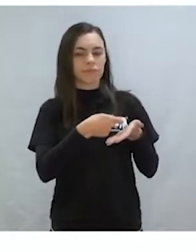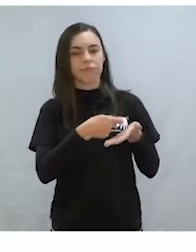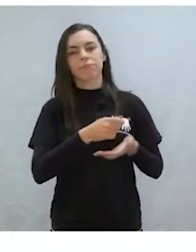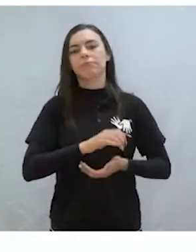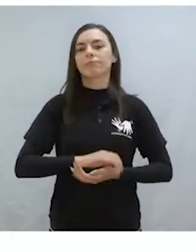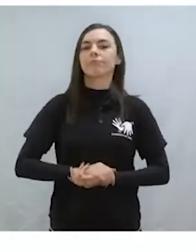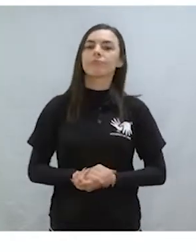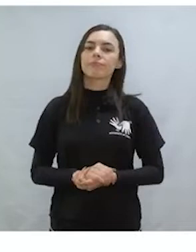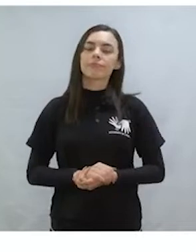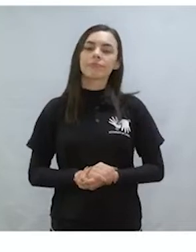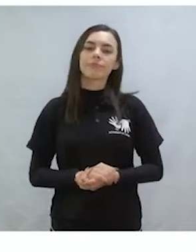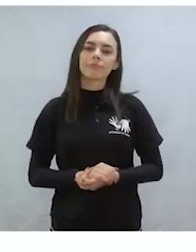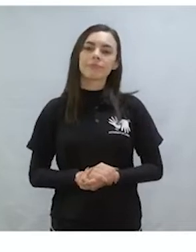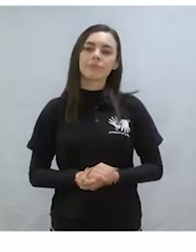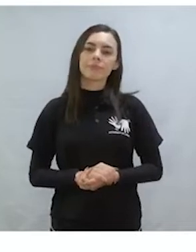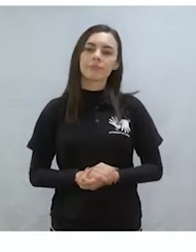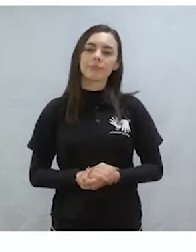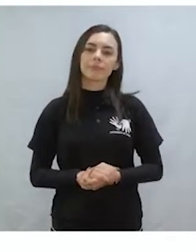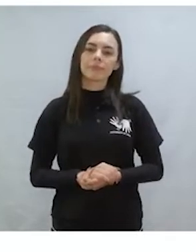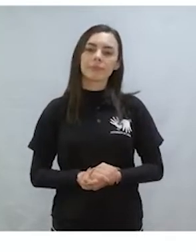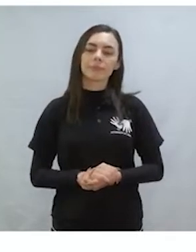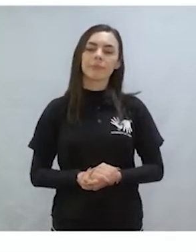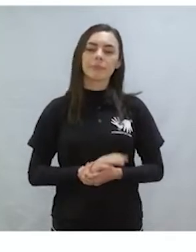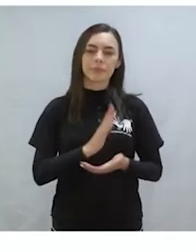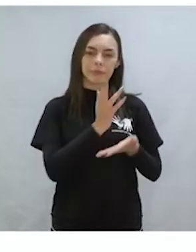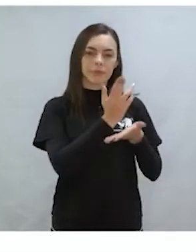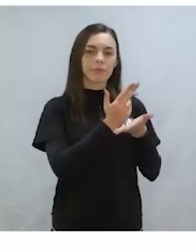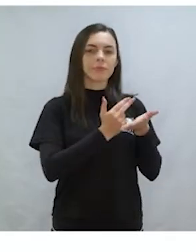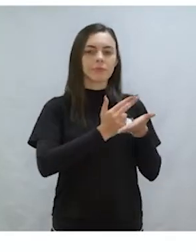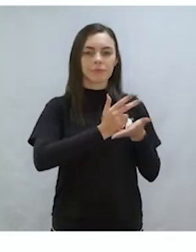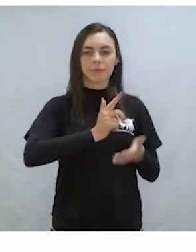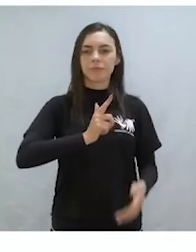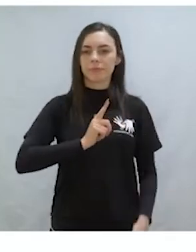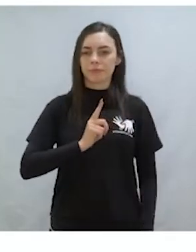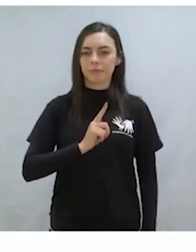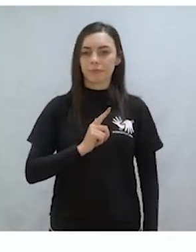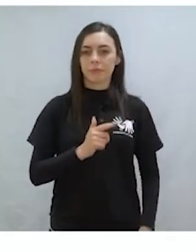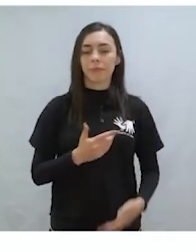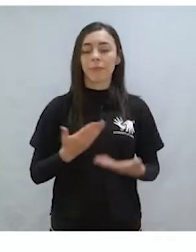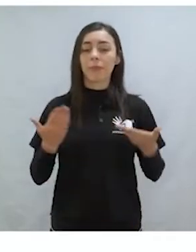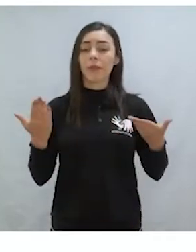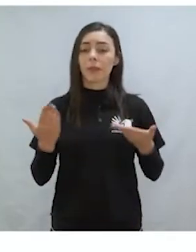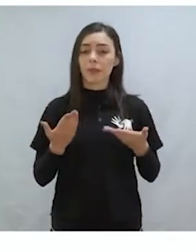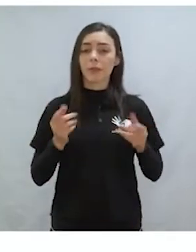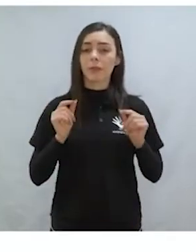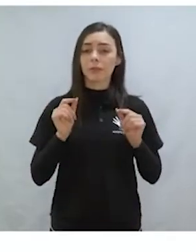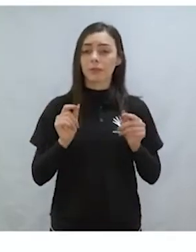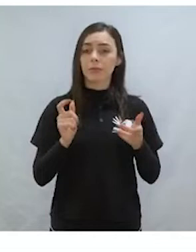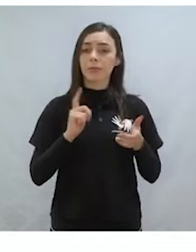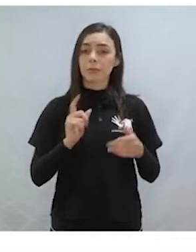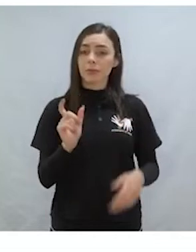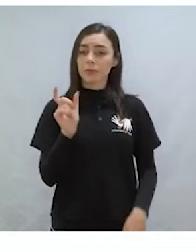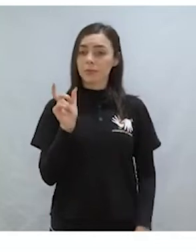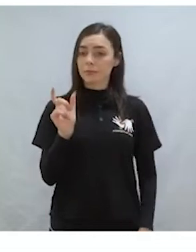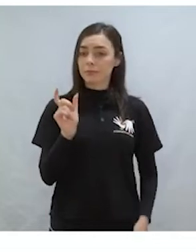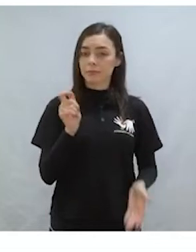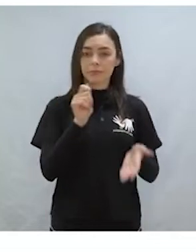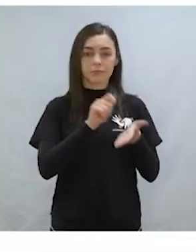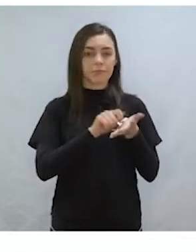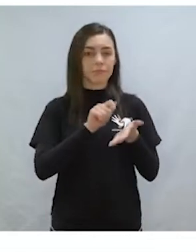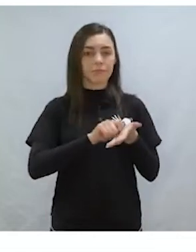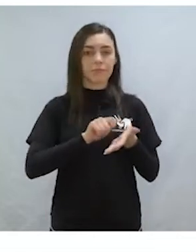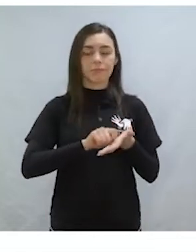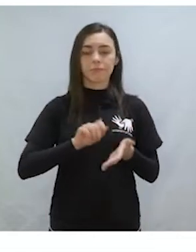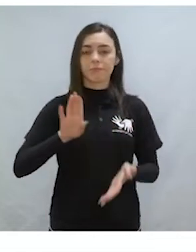desenhando a baleia, o animal baleia. Então, nós temos o desenho. E aqui eu tenho a escrita da